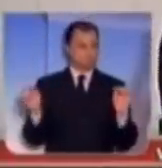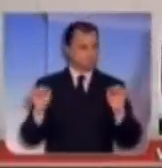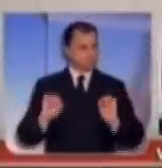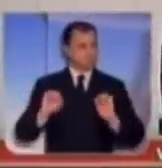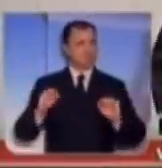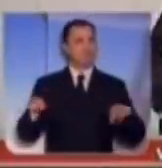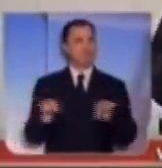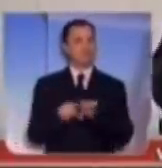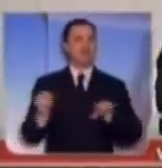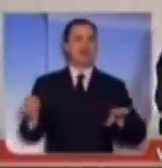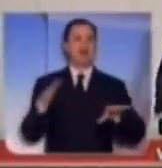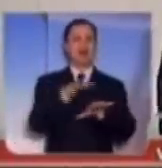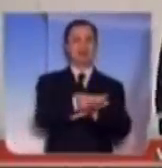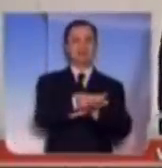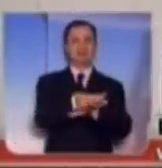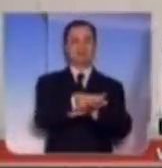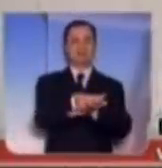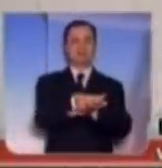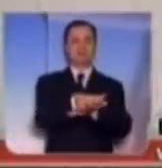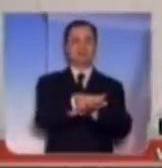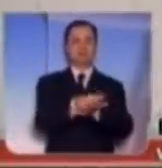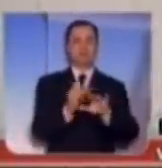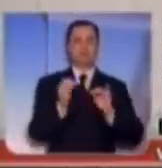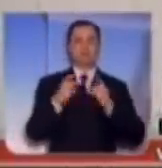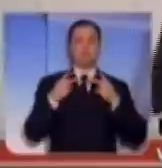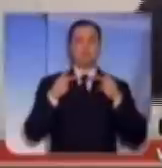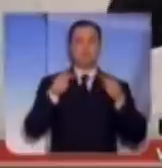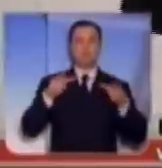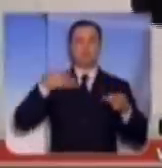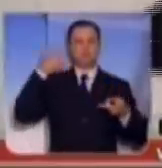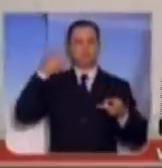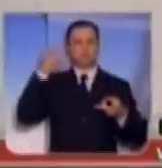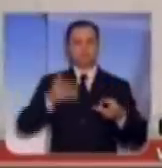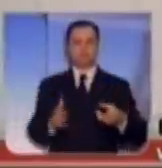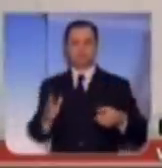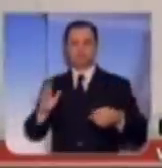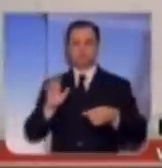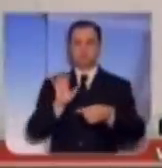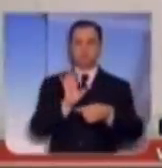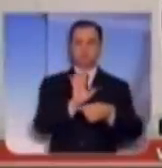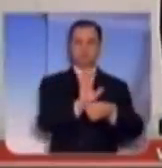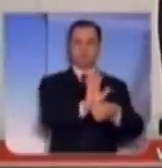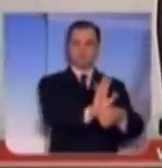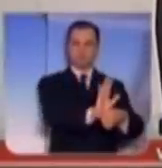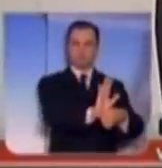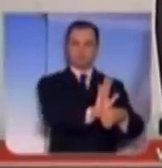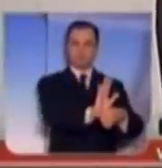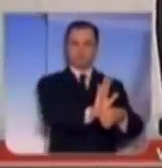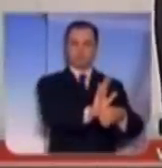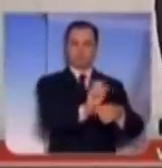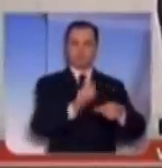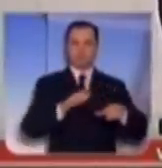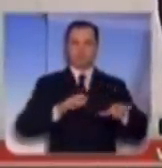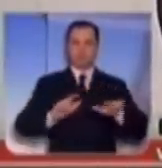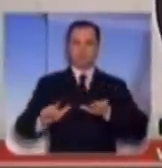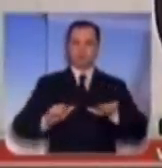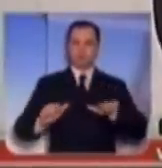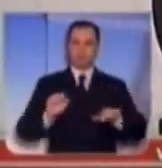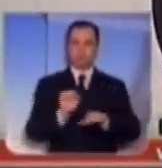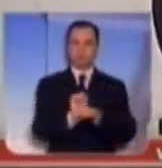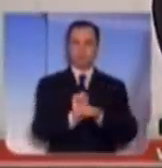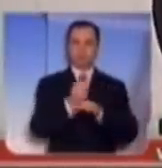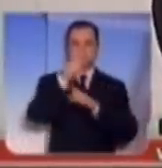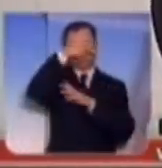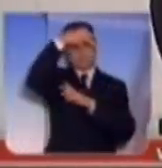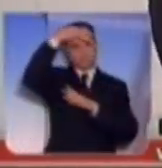possam ter acesso a esse tipo de pronunciamento de apoio aqui à greve dos professores da rede